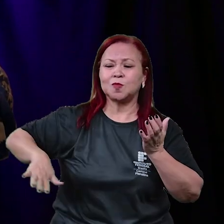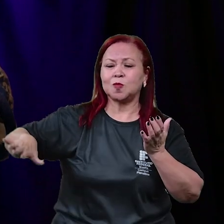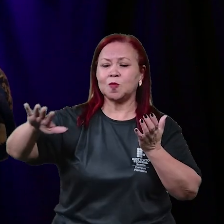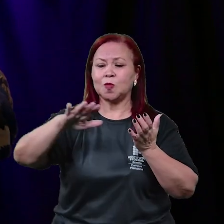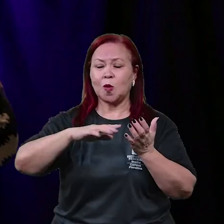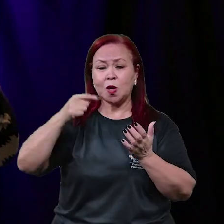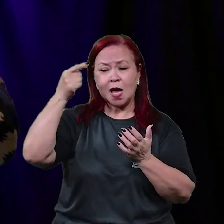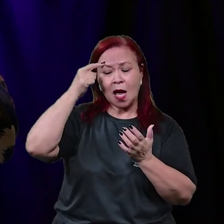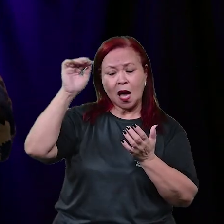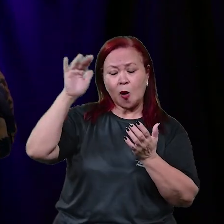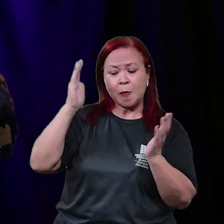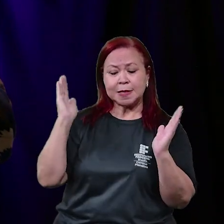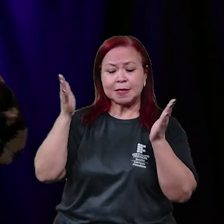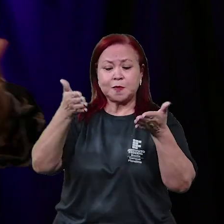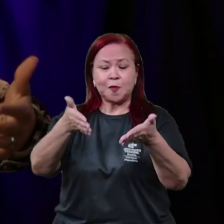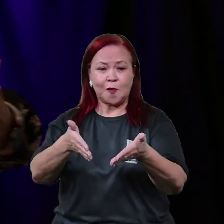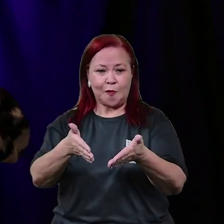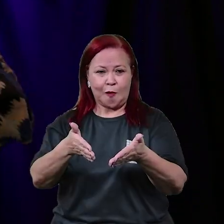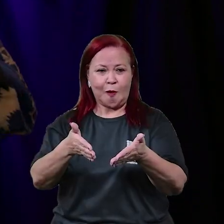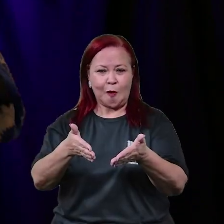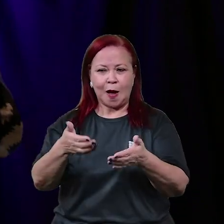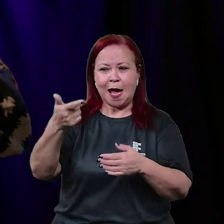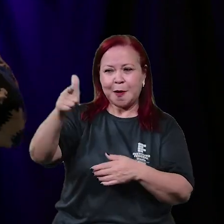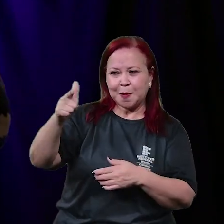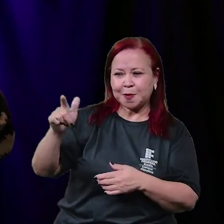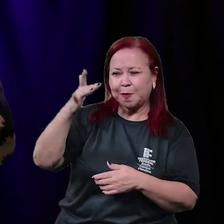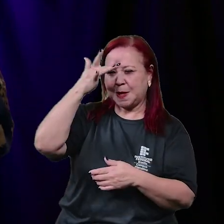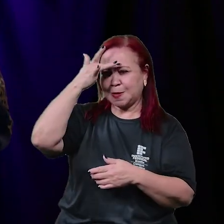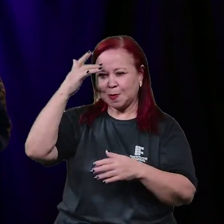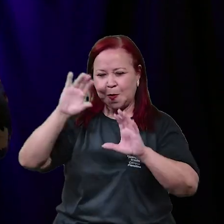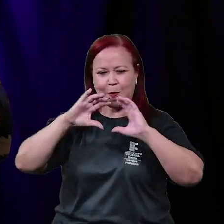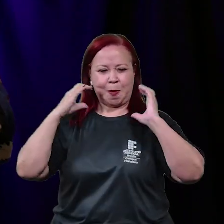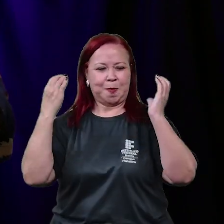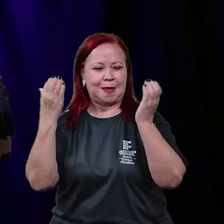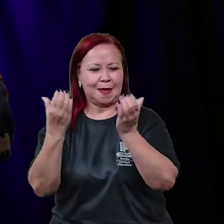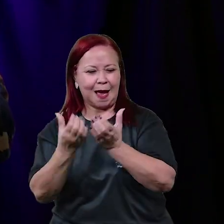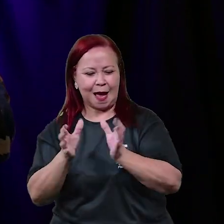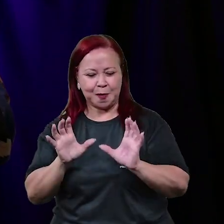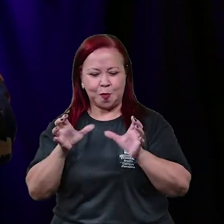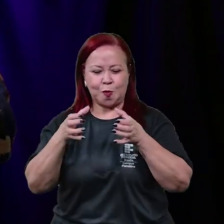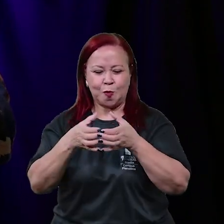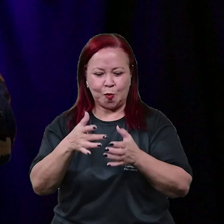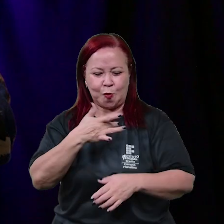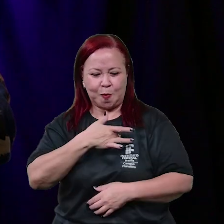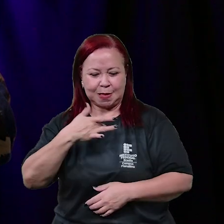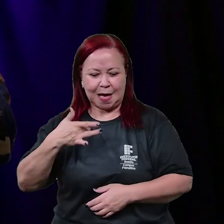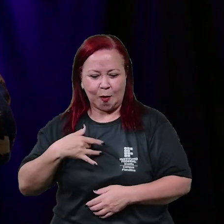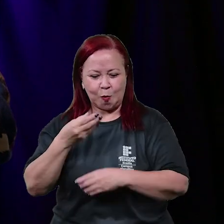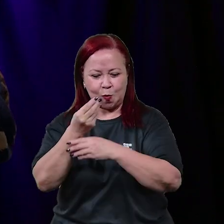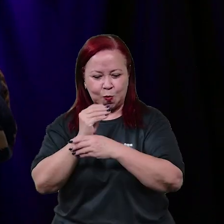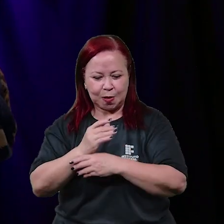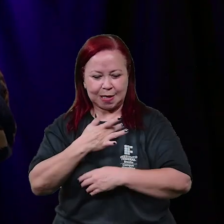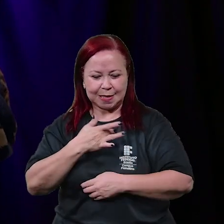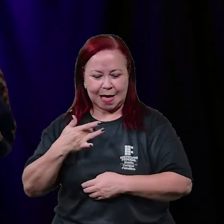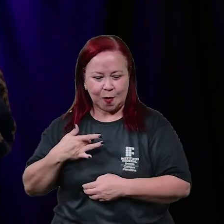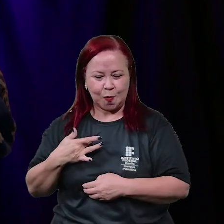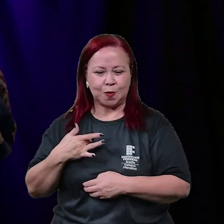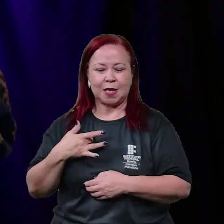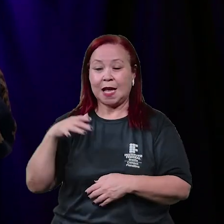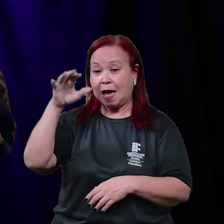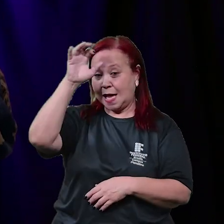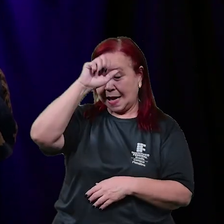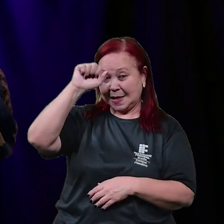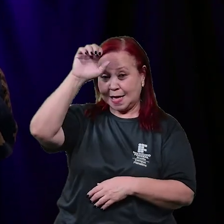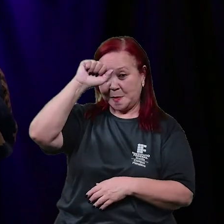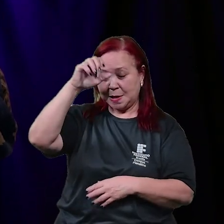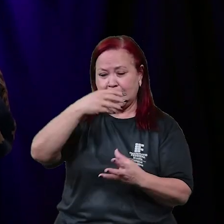um pensamento muito voltado para o outro, para todo mundo, para a sua saúde, né, para cuidar da saúde de forma preventiva, e elas